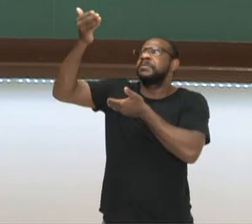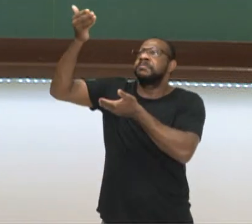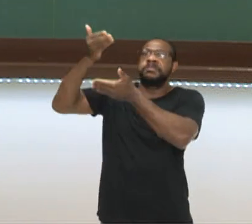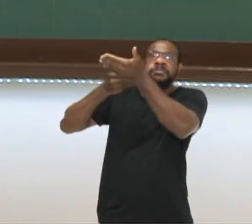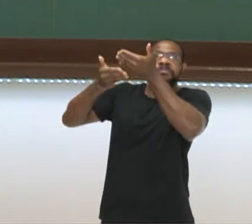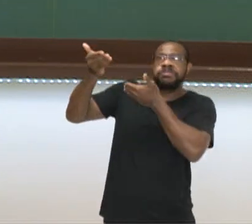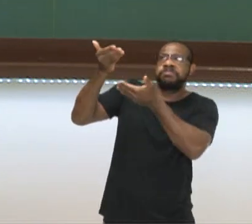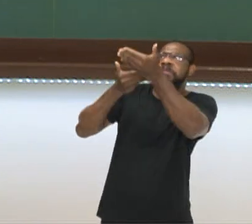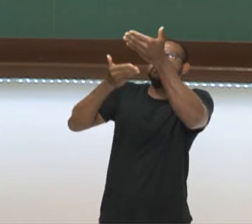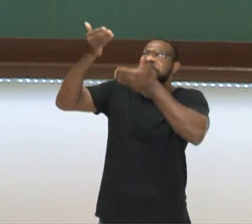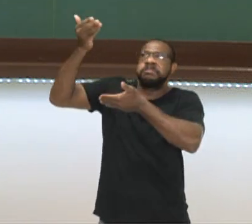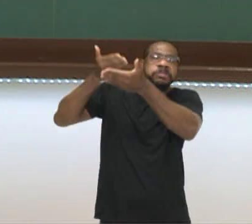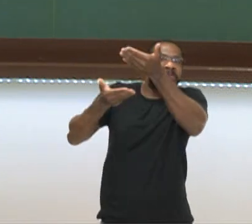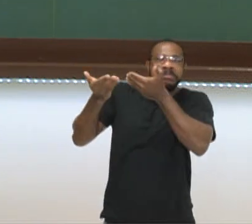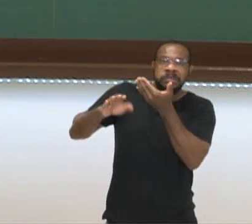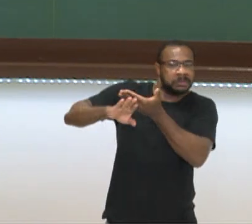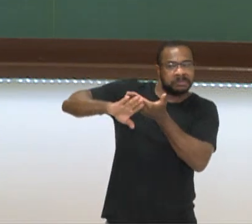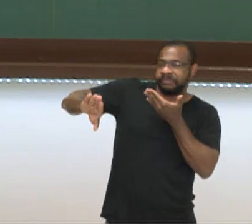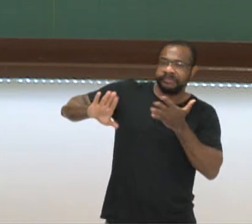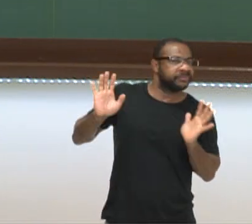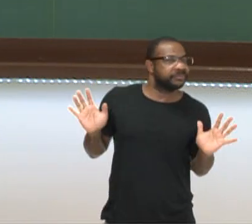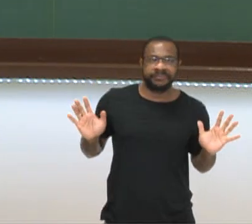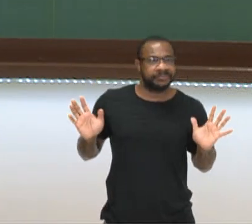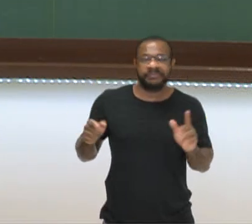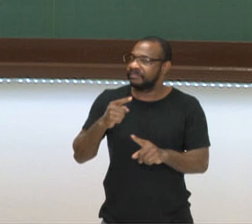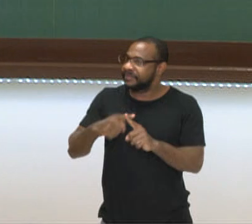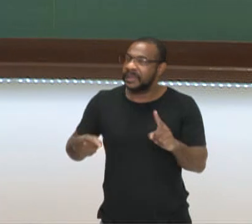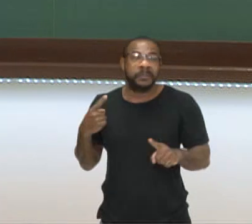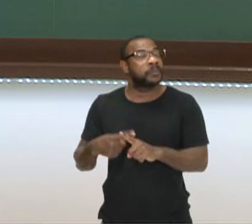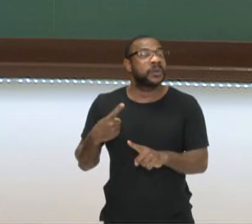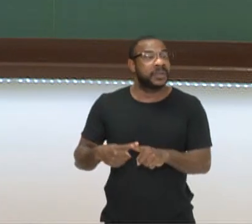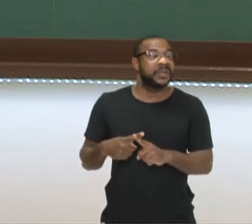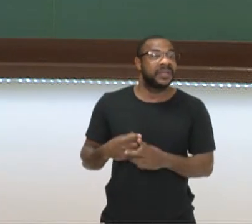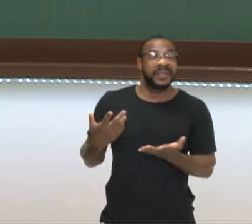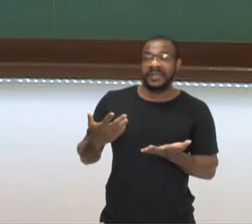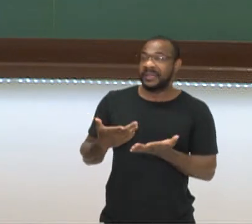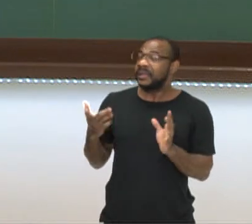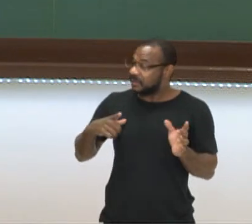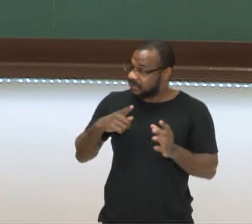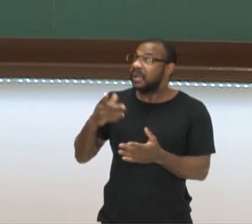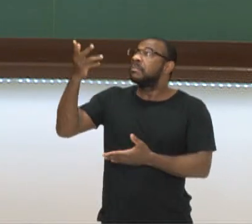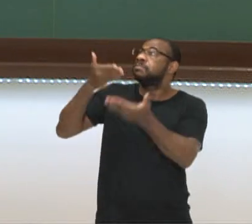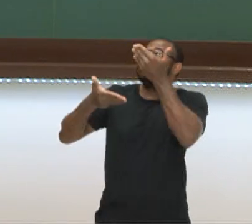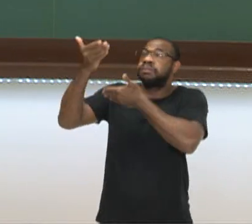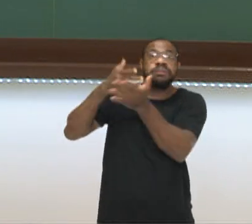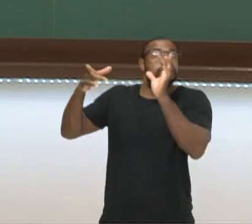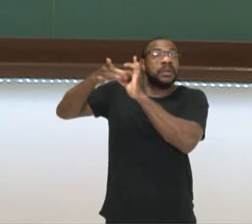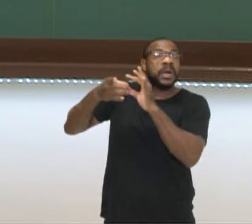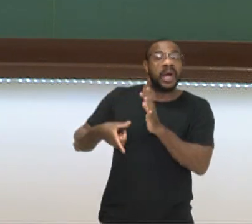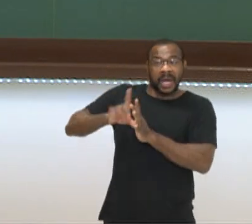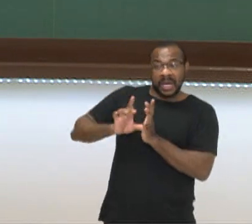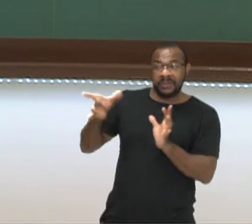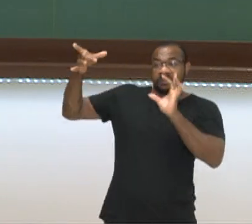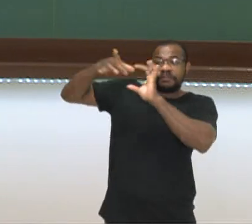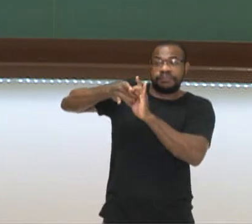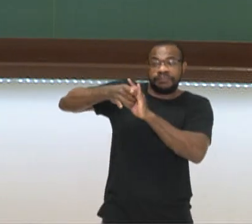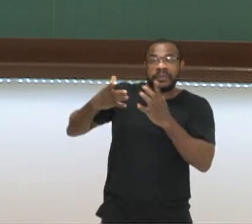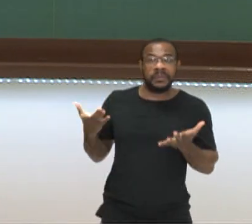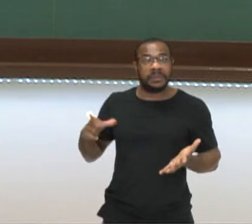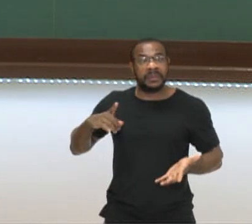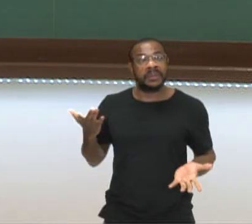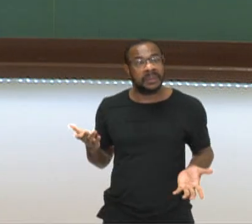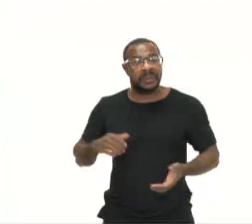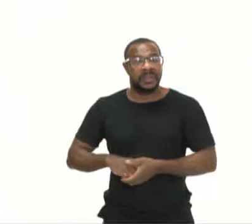esse comércio, essa troca comercial com a Inglaterra, porque eles estavam totalmente ligados a esse comércio com os ingleses.